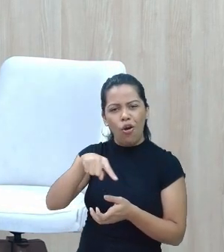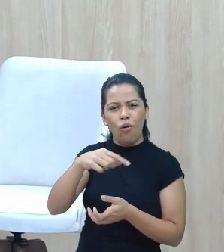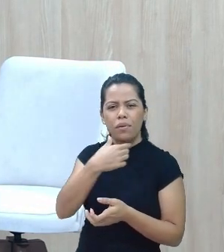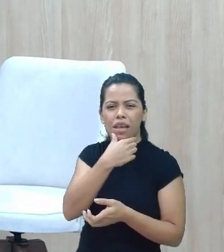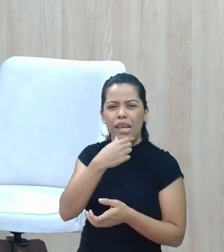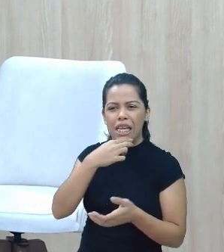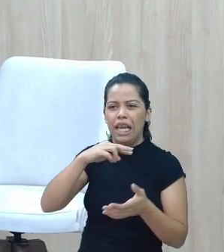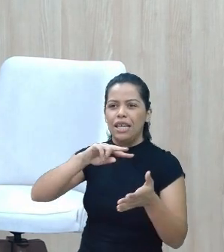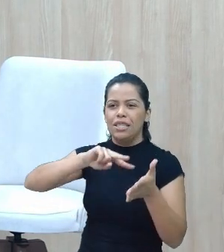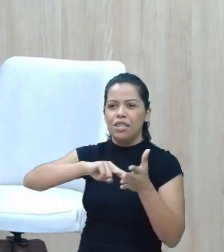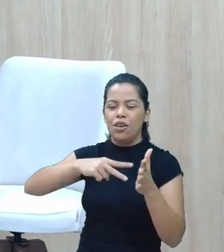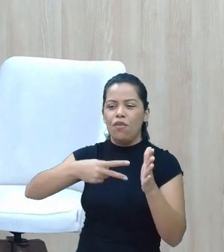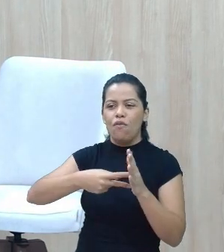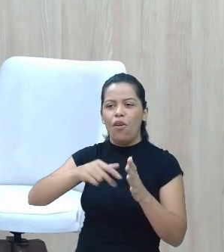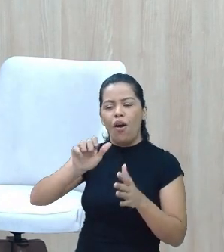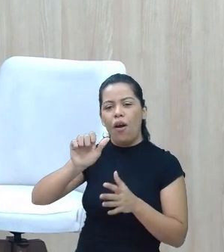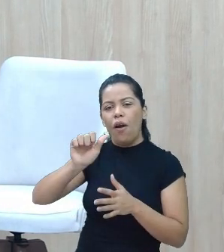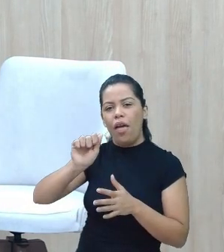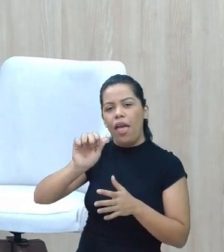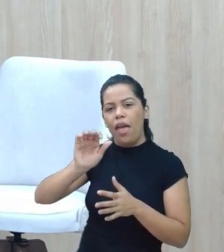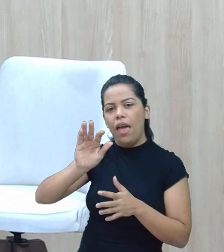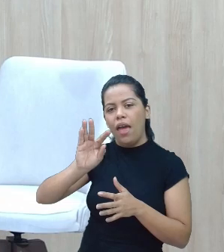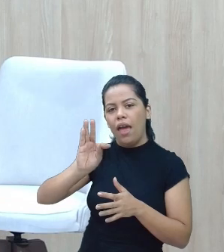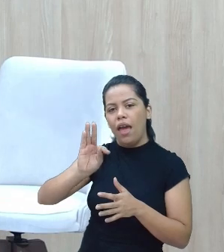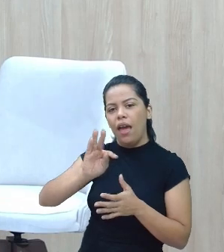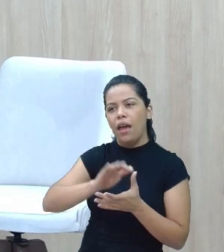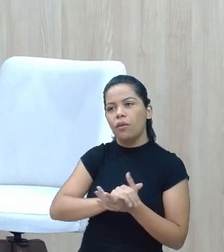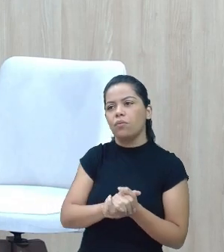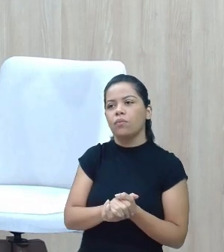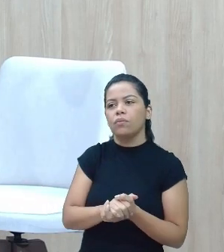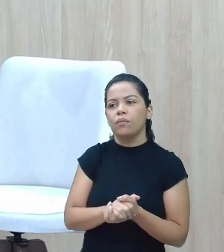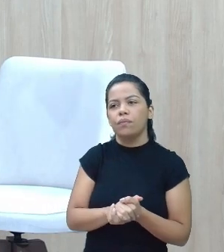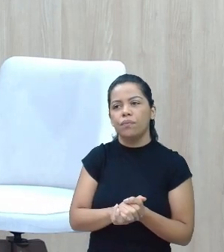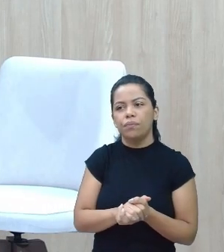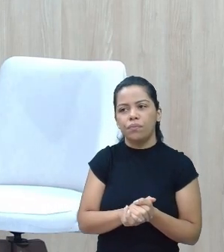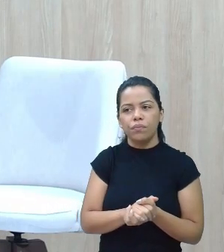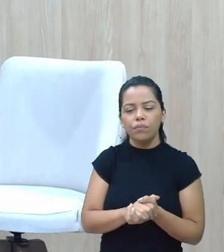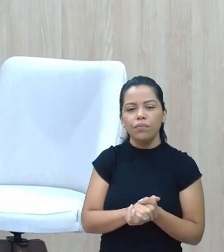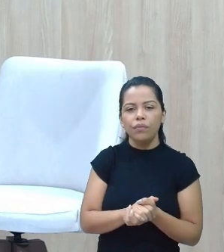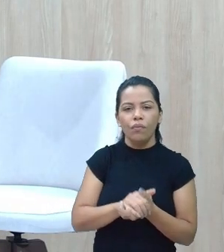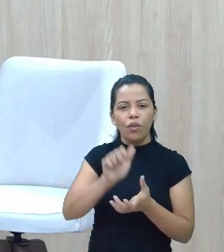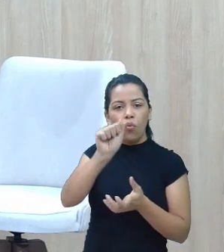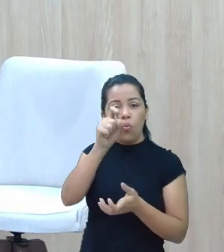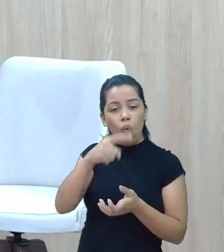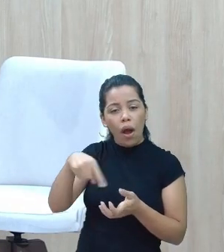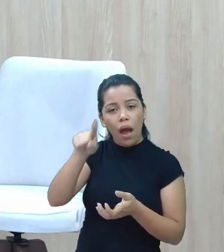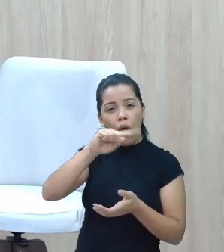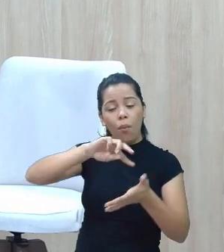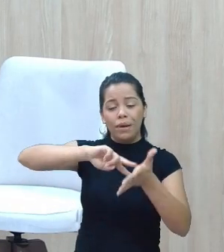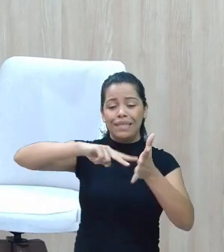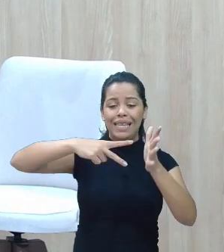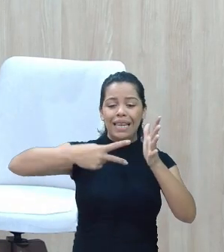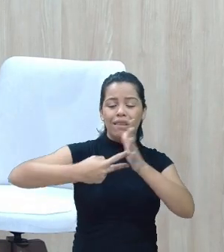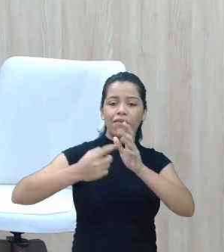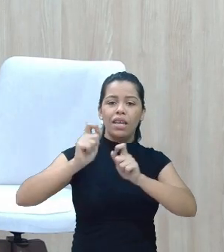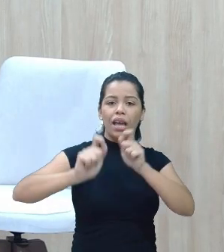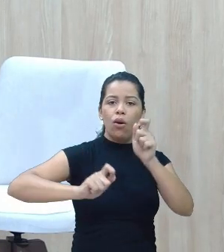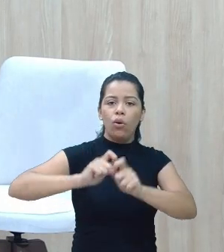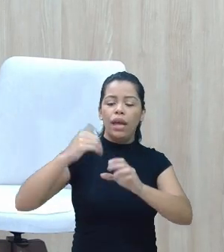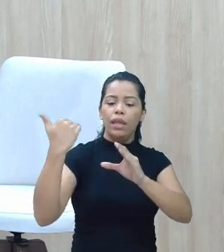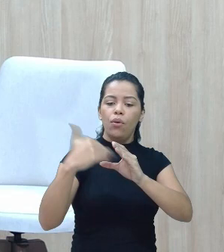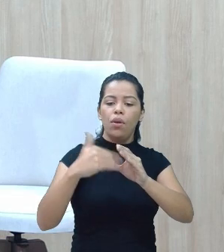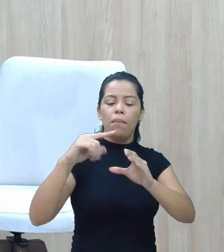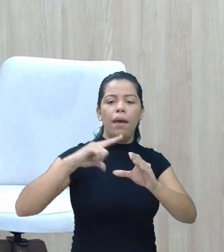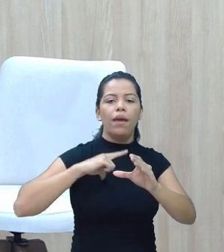por exemplo, www, não sei o que, não sei o que, arroba, não sei o que. Ou seja, aquele endereço está localizado